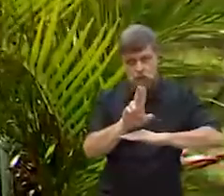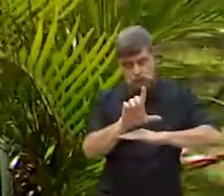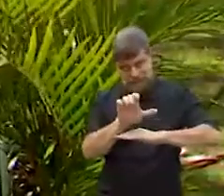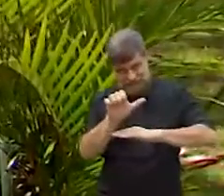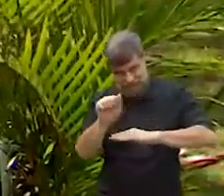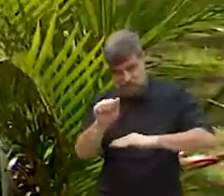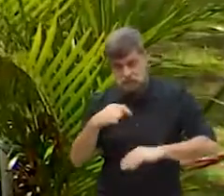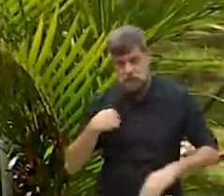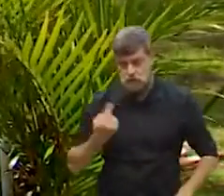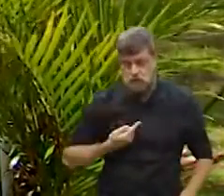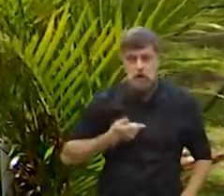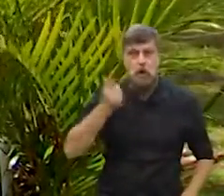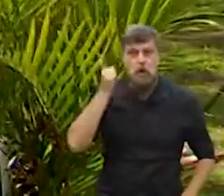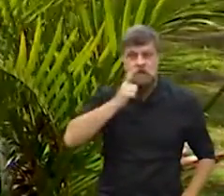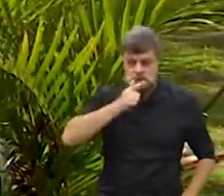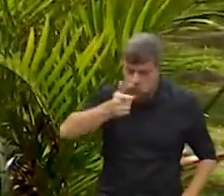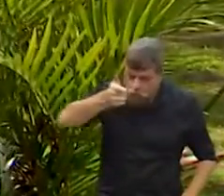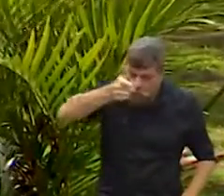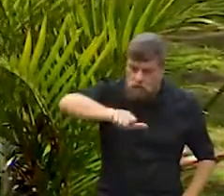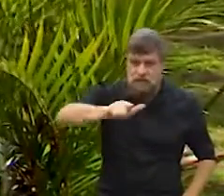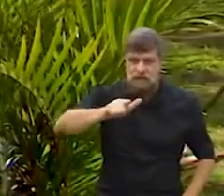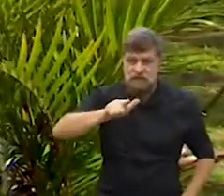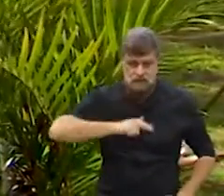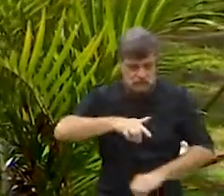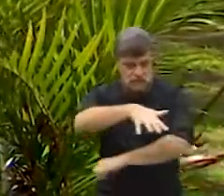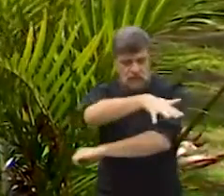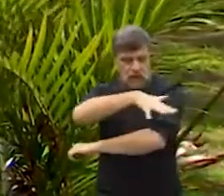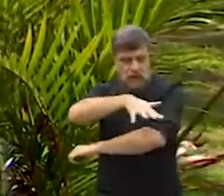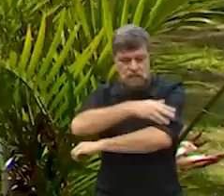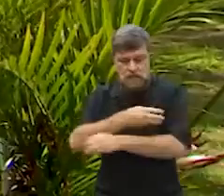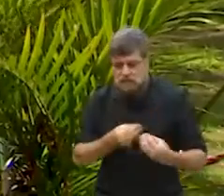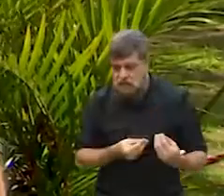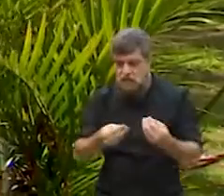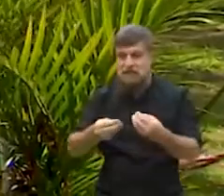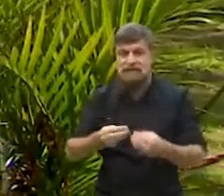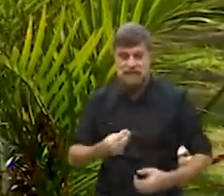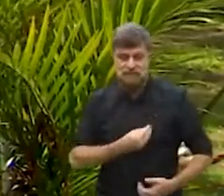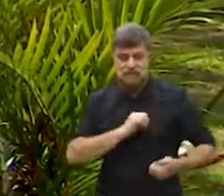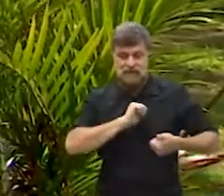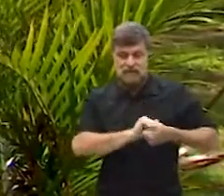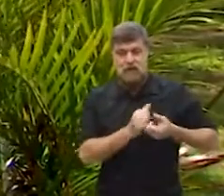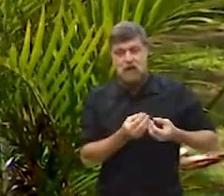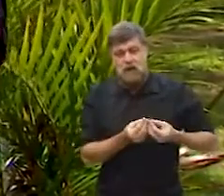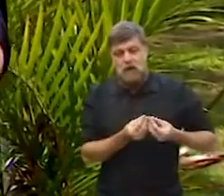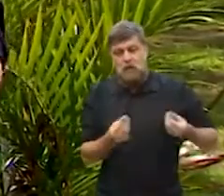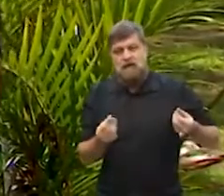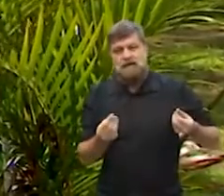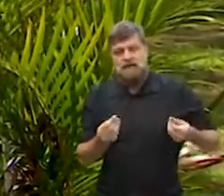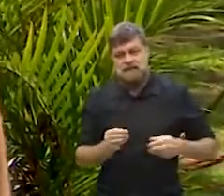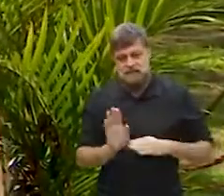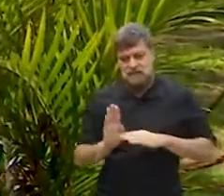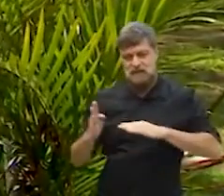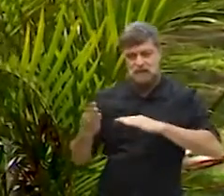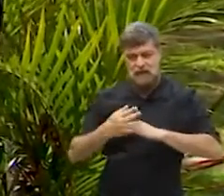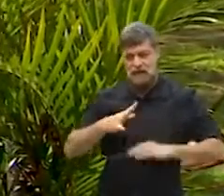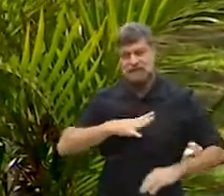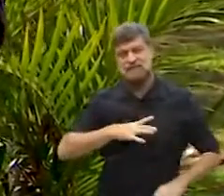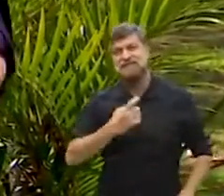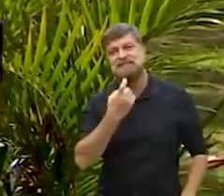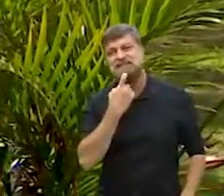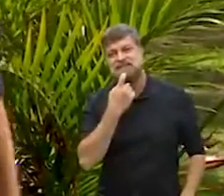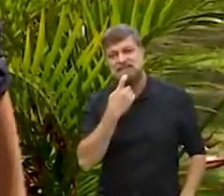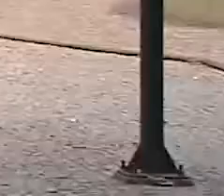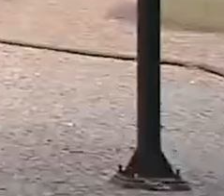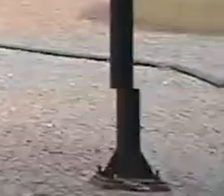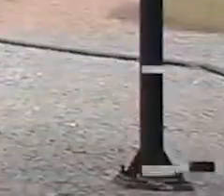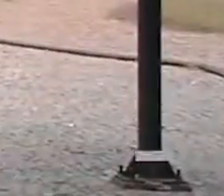Eulina. Nós poderemos, mais uma vez, trazer ou entregar maior qualidade de vida a todos os cidadãos da nossa cidade, da nossa querida cidade